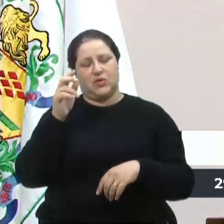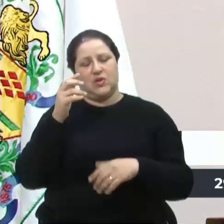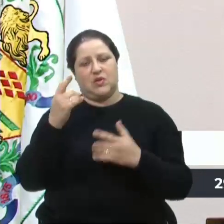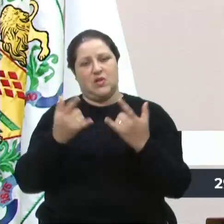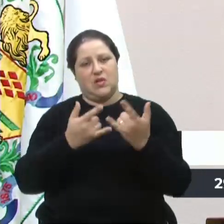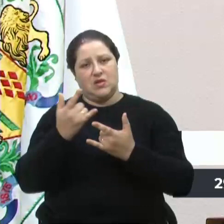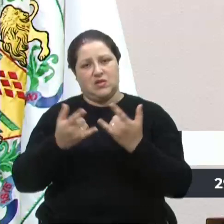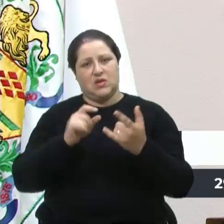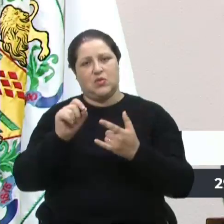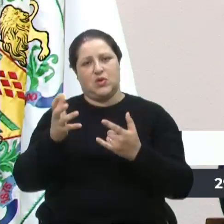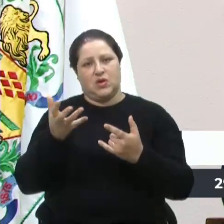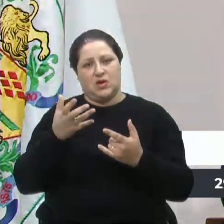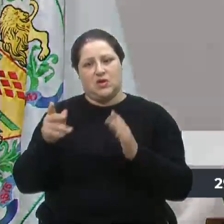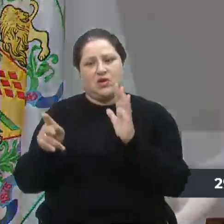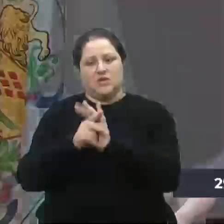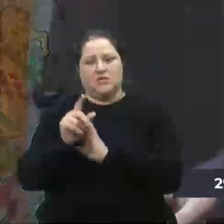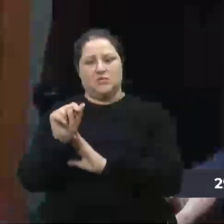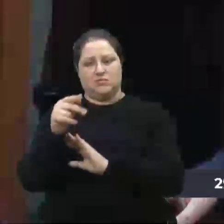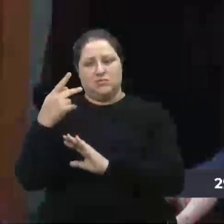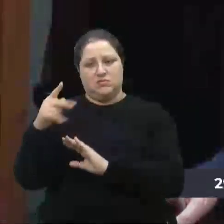É o dinheiro do trabalho dela.